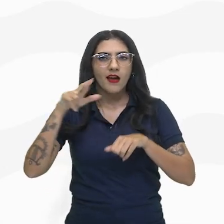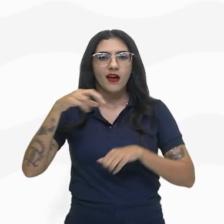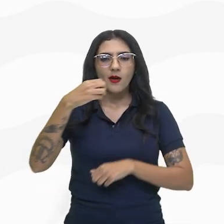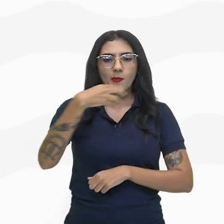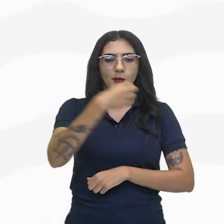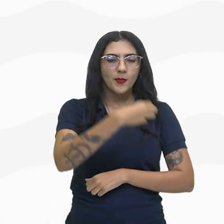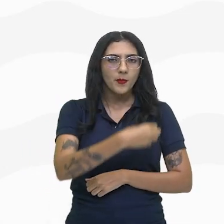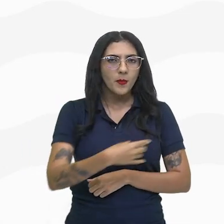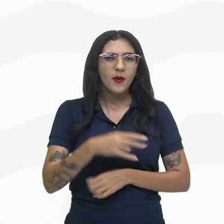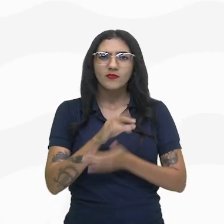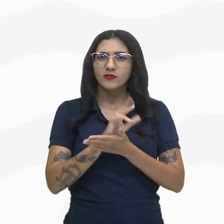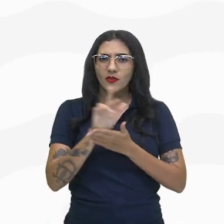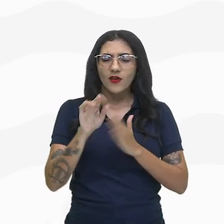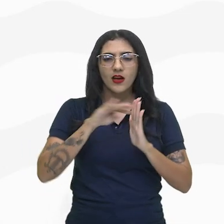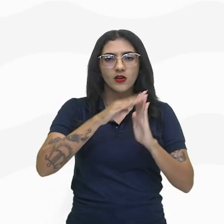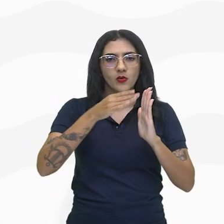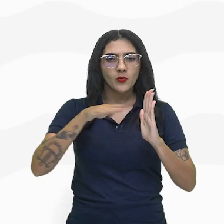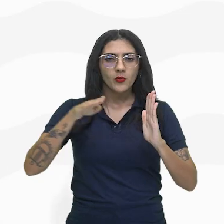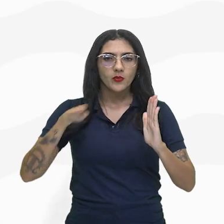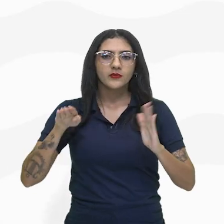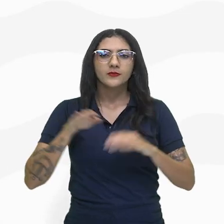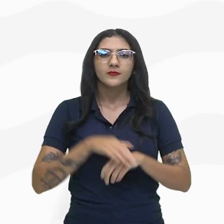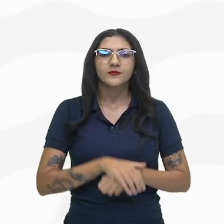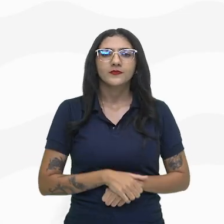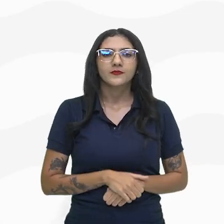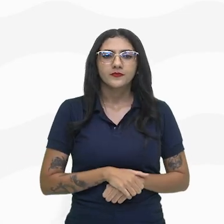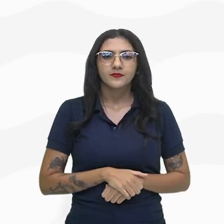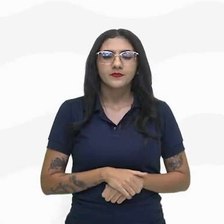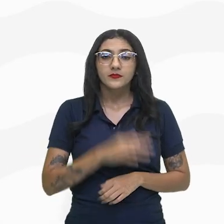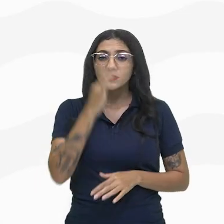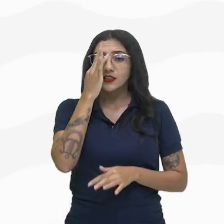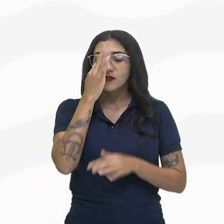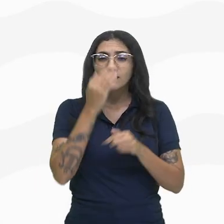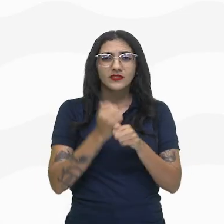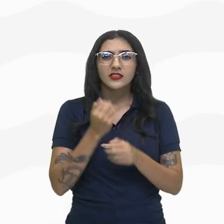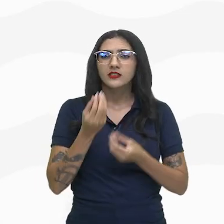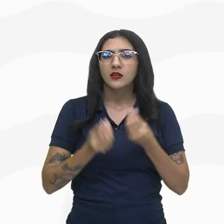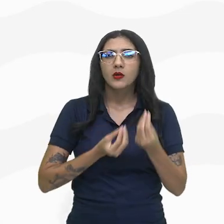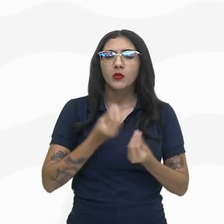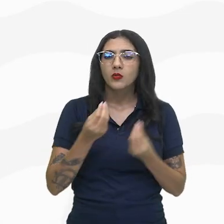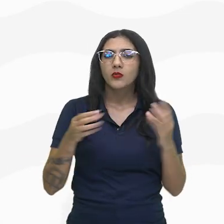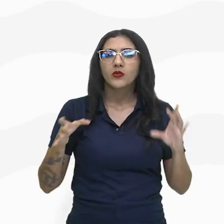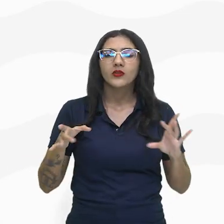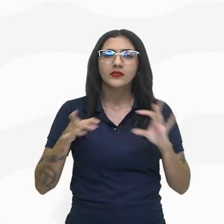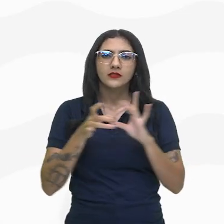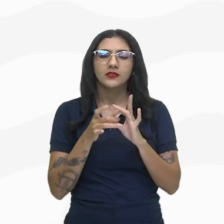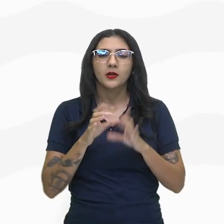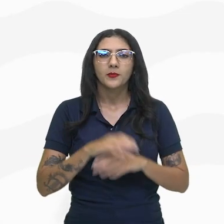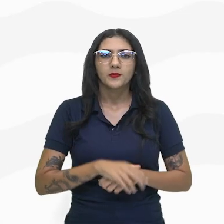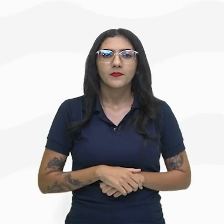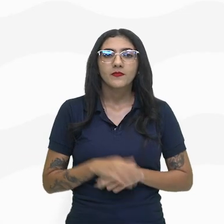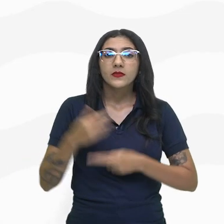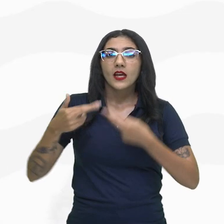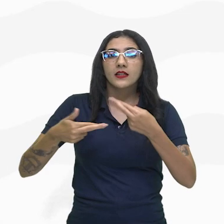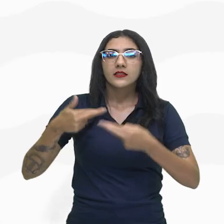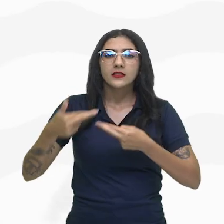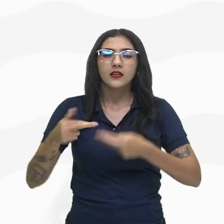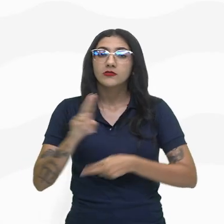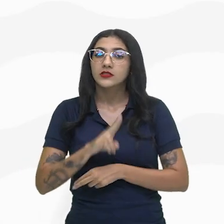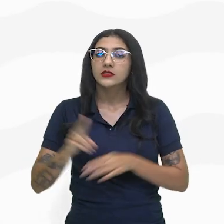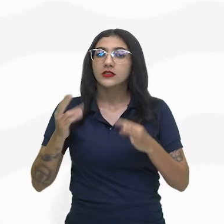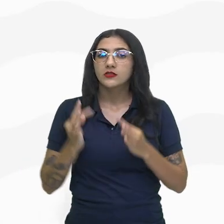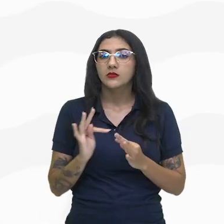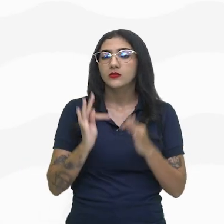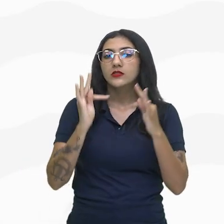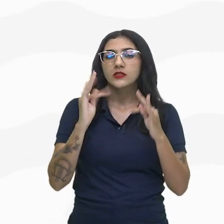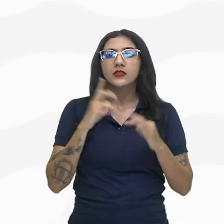as ondas. E a física age nos processos de reciclagem da seguinte forma: a reciclagem mecânica